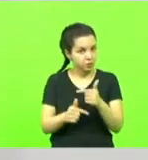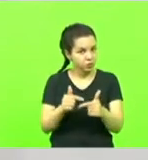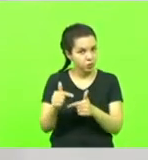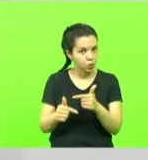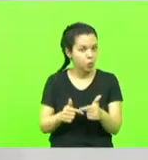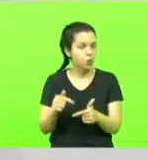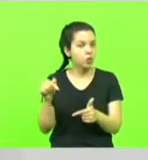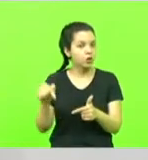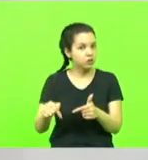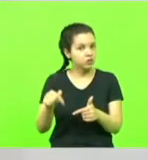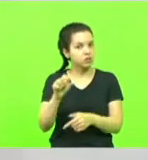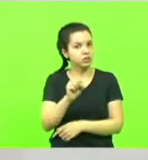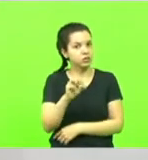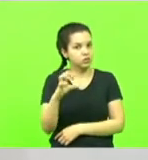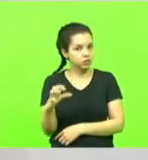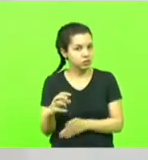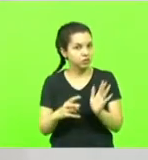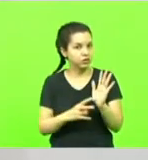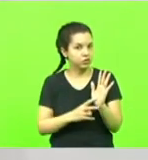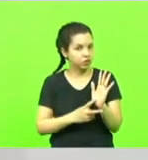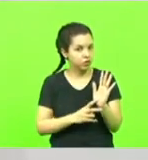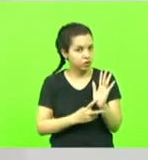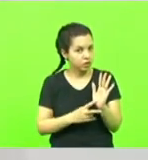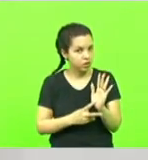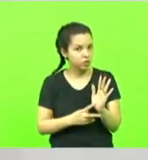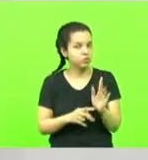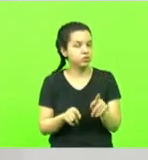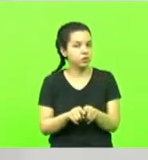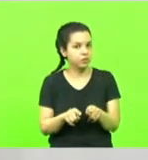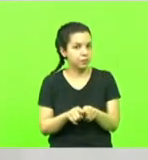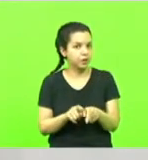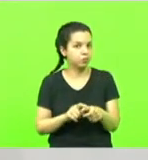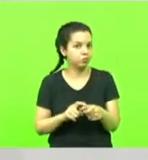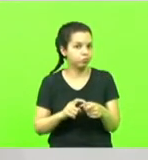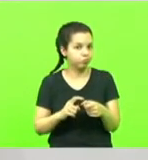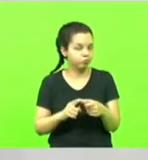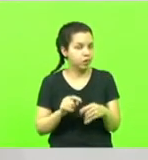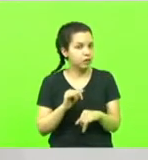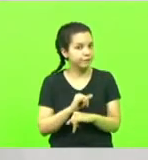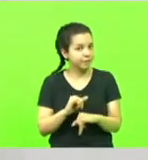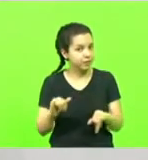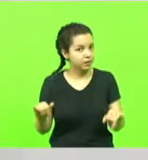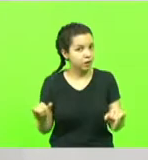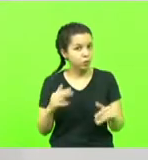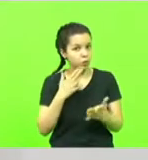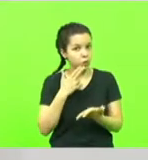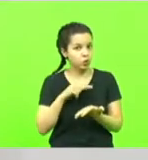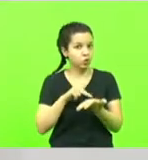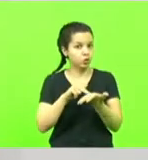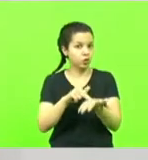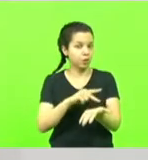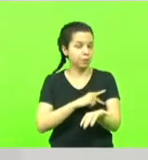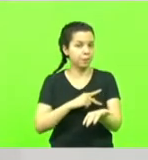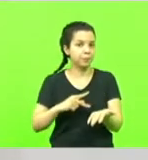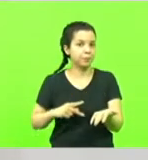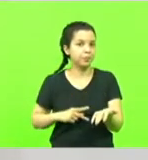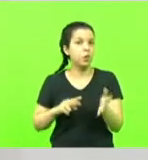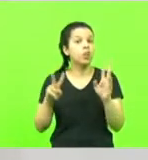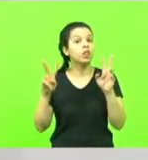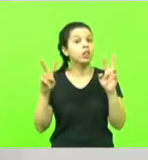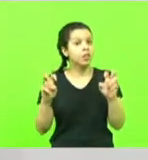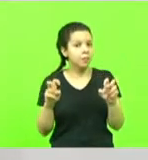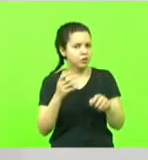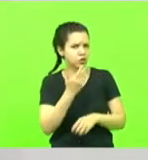de Santa Catarina e os sindicatos filiados divulgaram na última semana uma nota pública com o tema "Discriminação